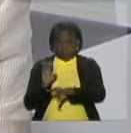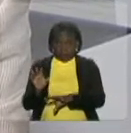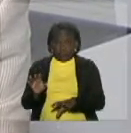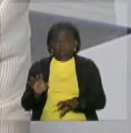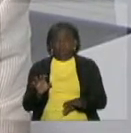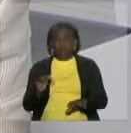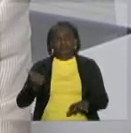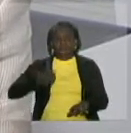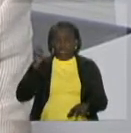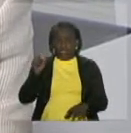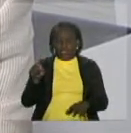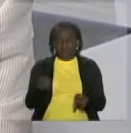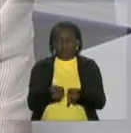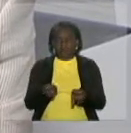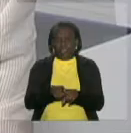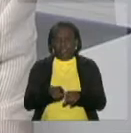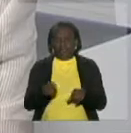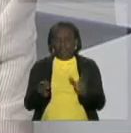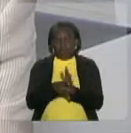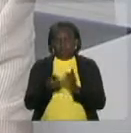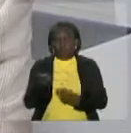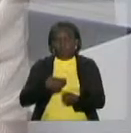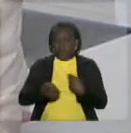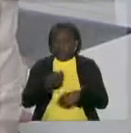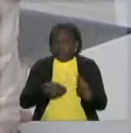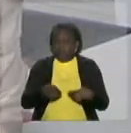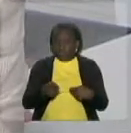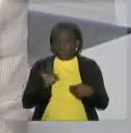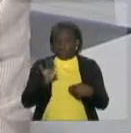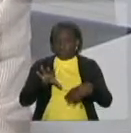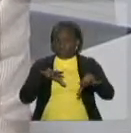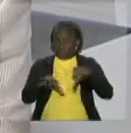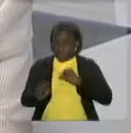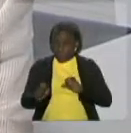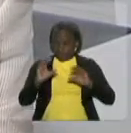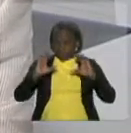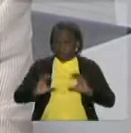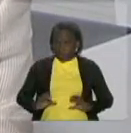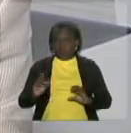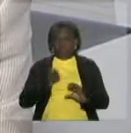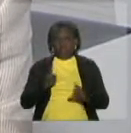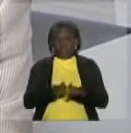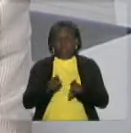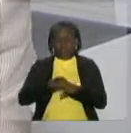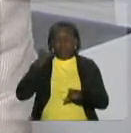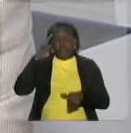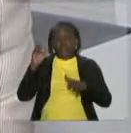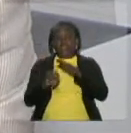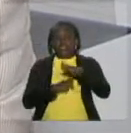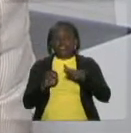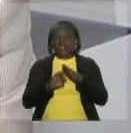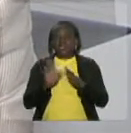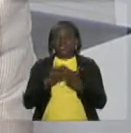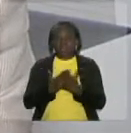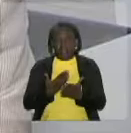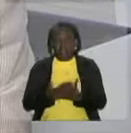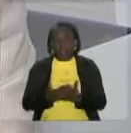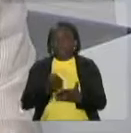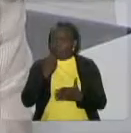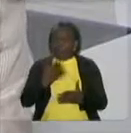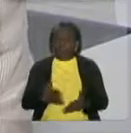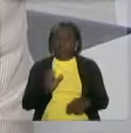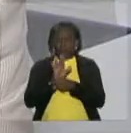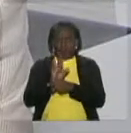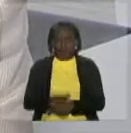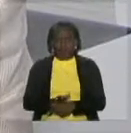é muito melhor para ela também, em termos negociais, não só em termos de formação do cidadão, né? Pensando como empresário de educação,